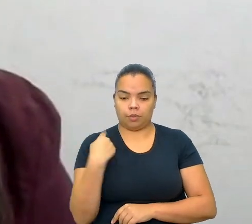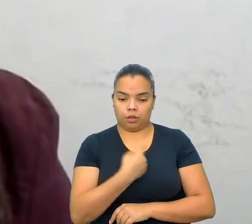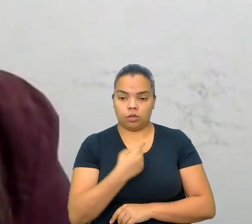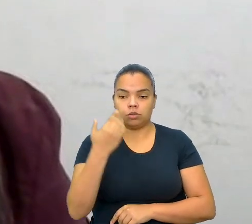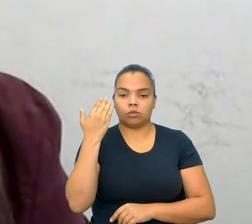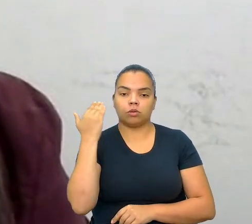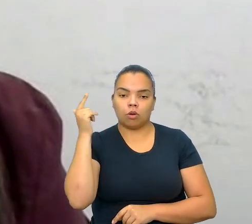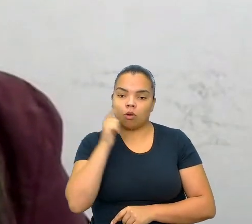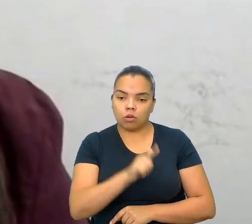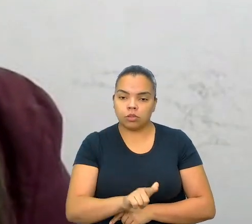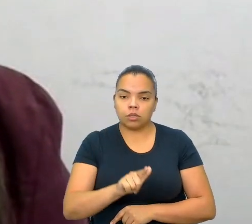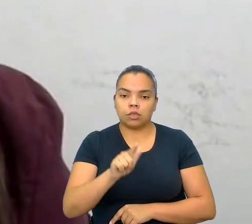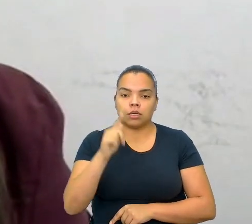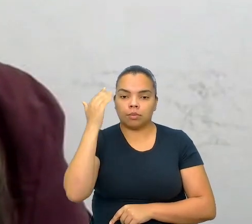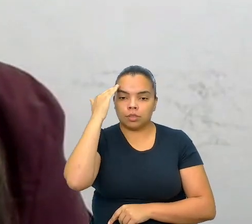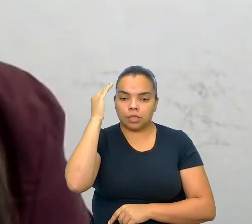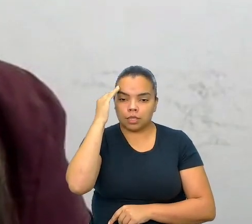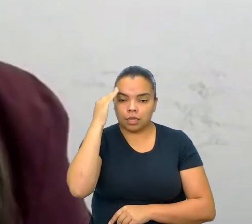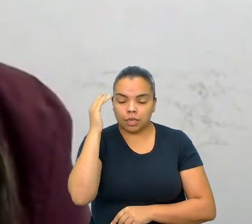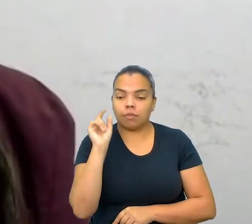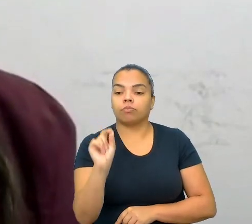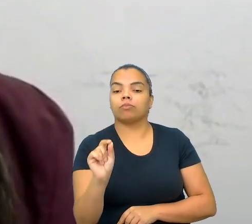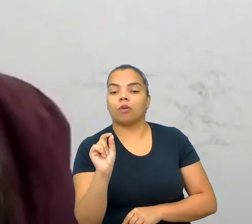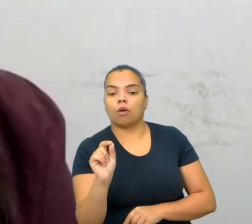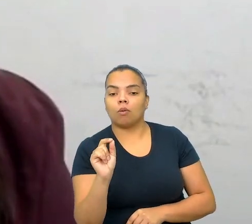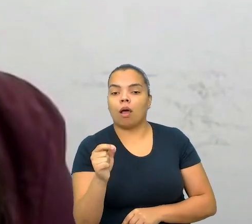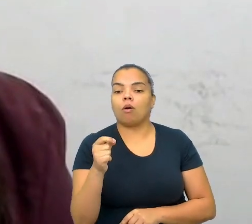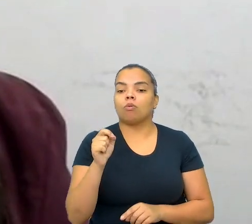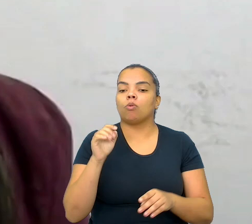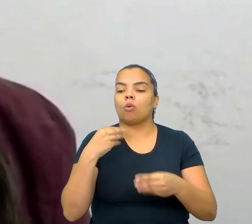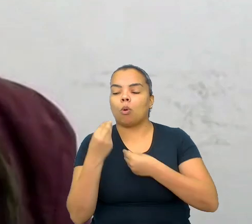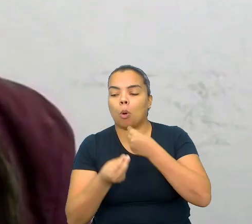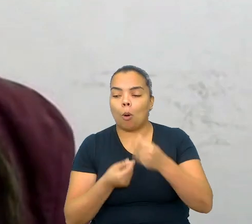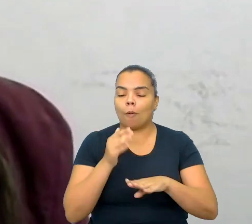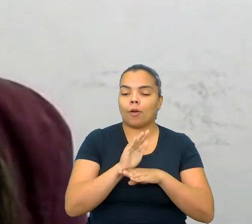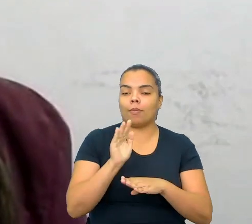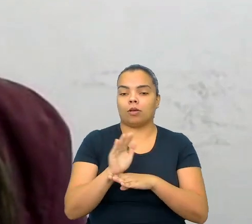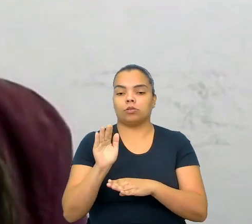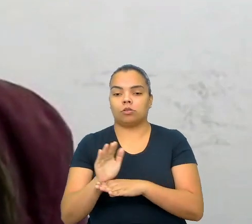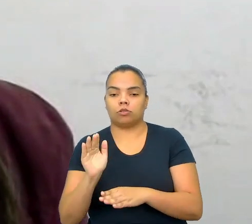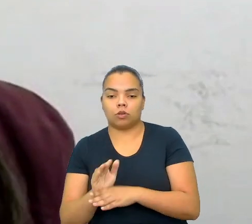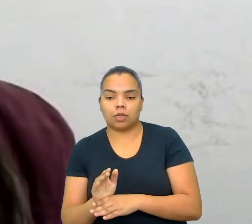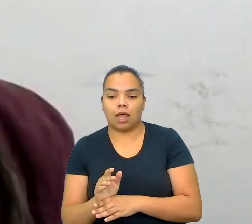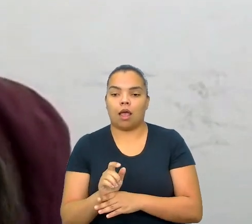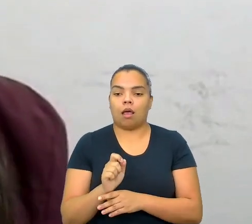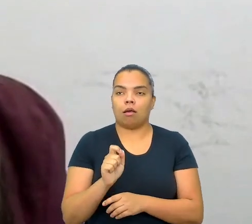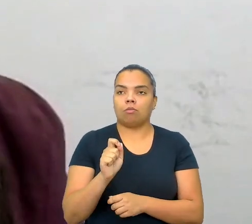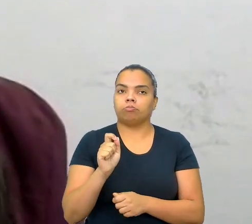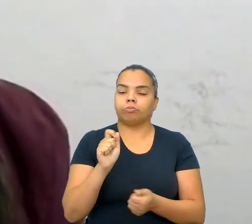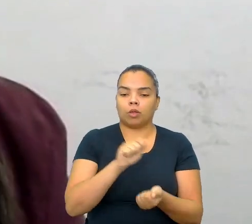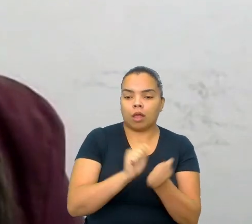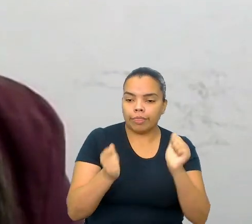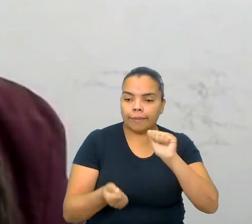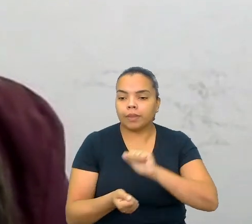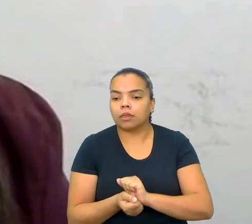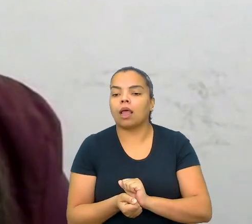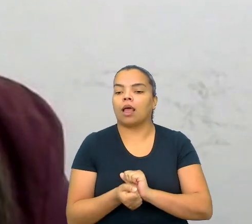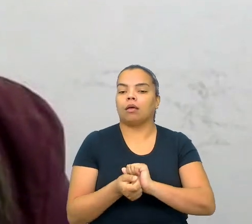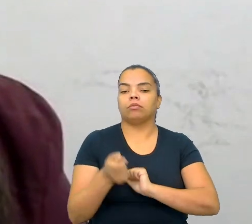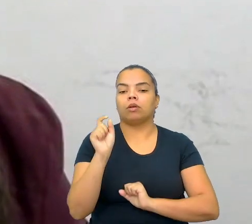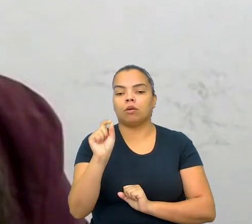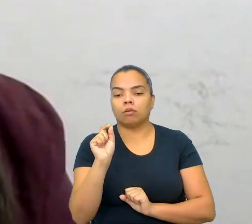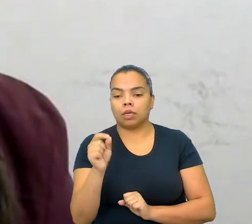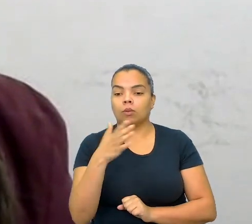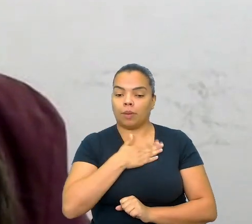compreender qual é a intervenção que eu posso fazer, o que é mais adequado a partir das necessidades do